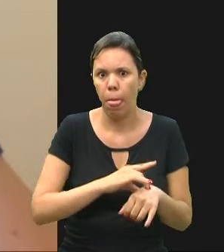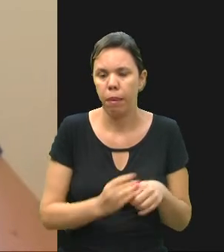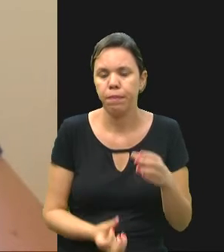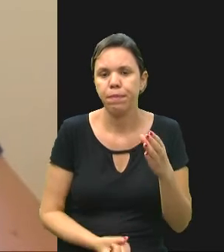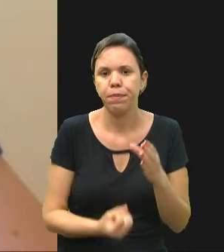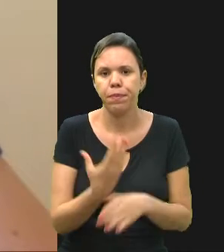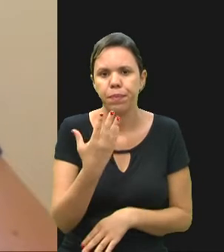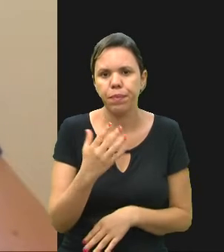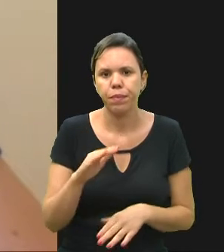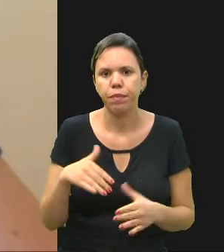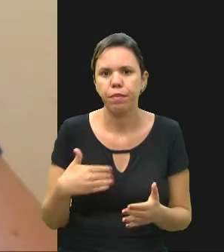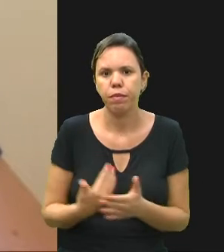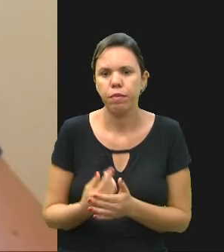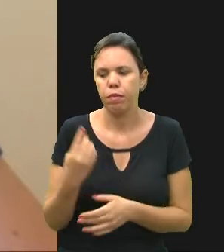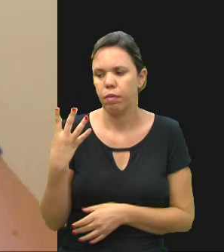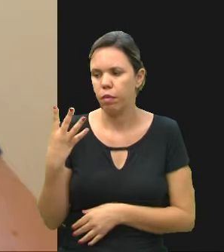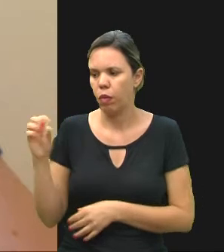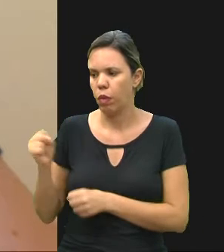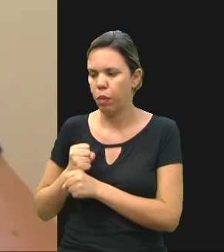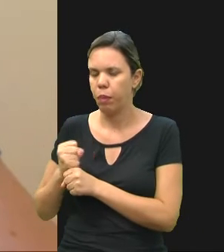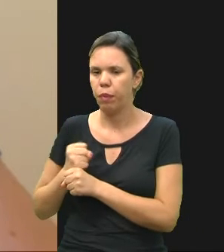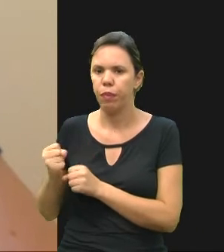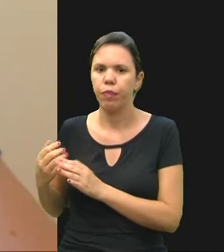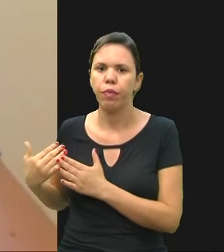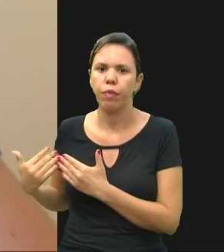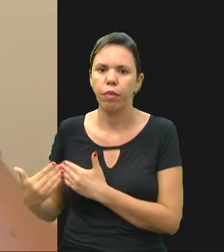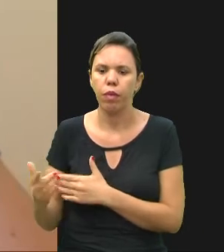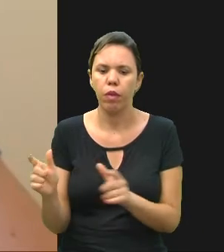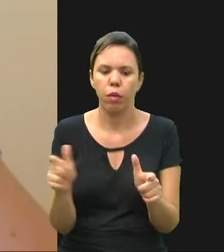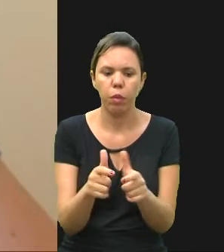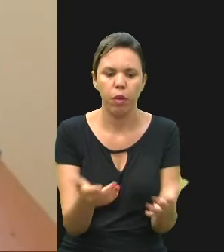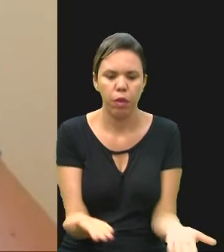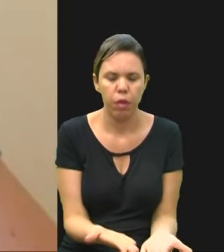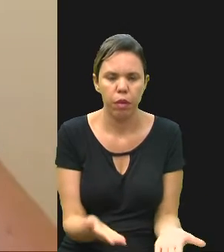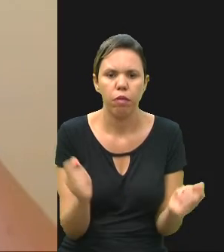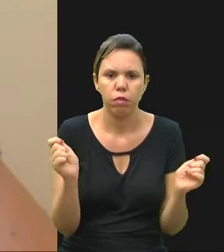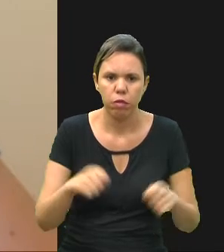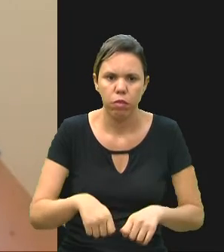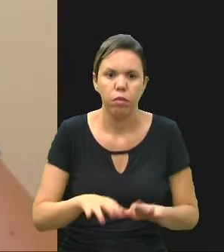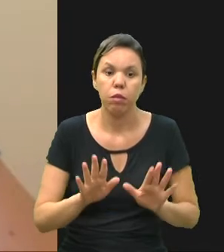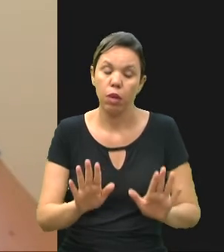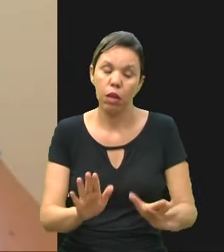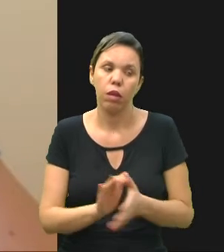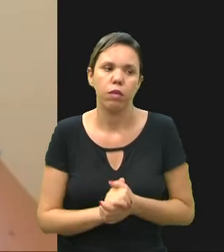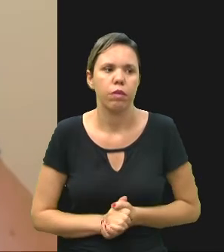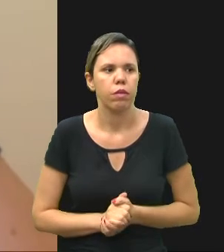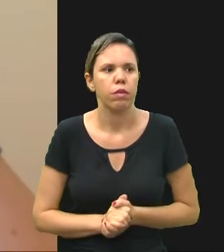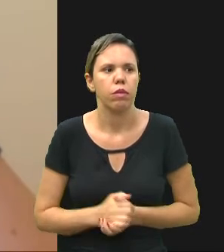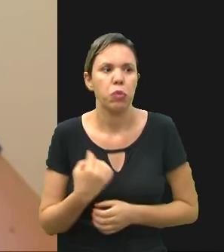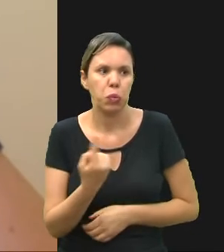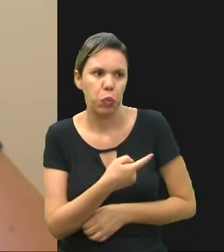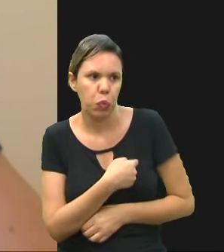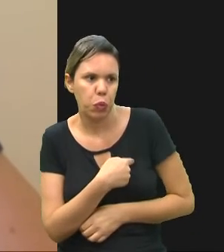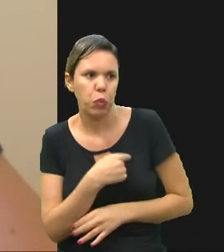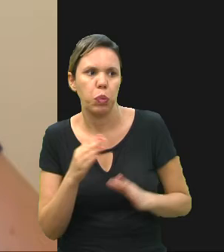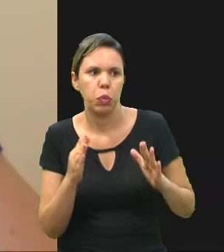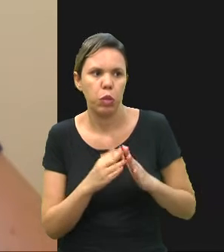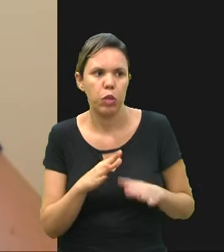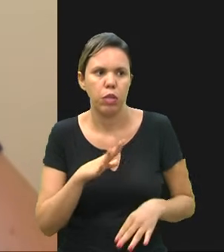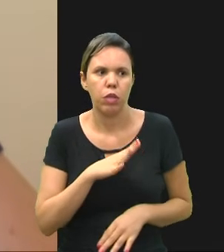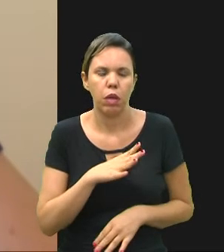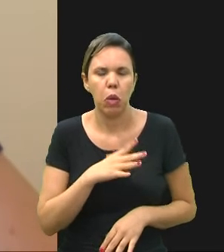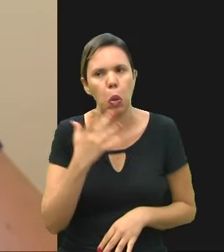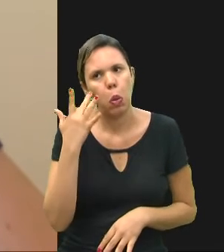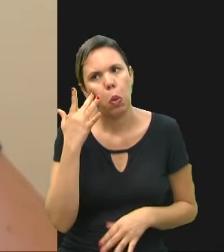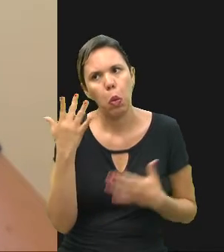doenças que surgiram desde a década de 40, ela seria muito menor, sem dúvida alguma, né? A gente que mora na cidade, a